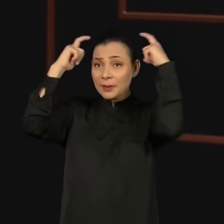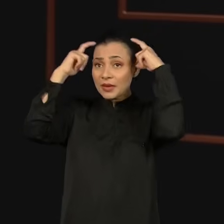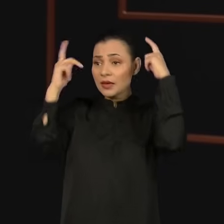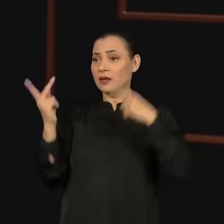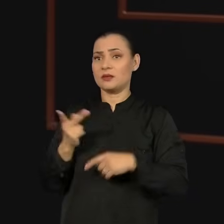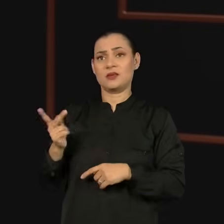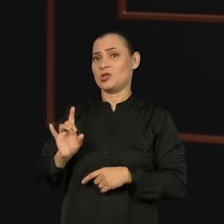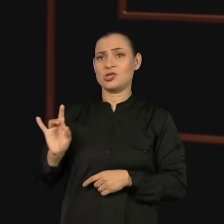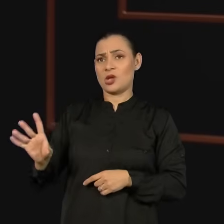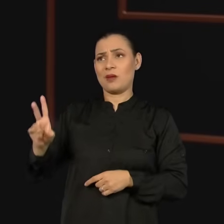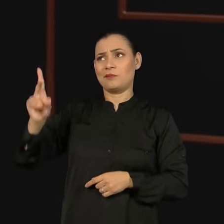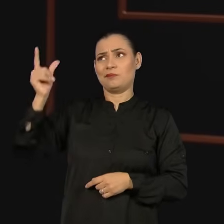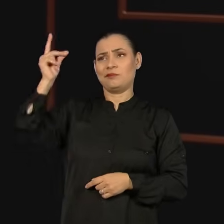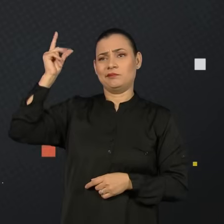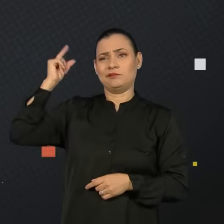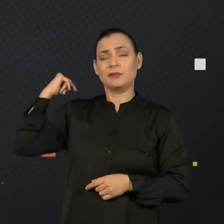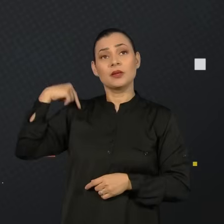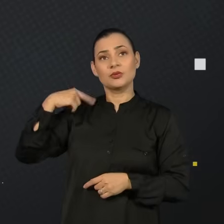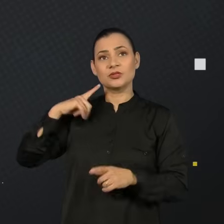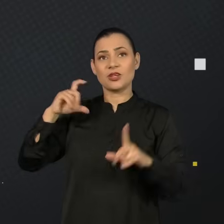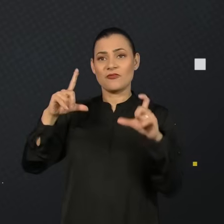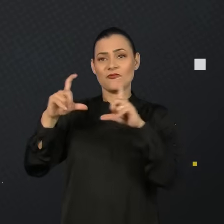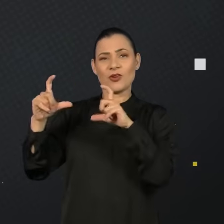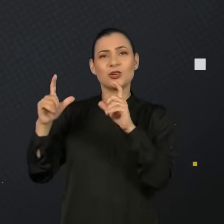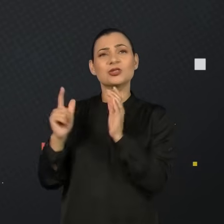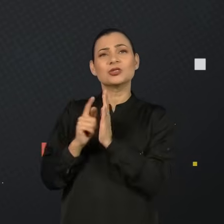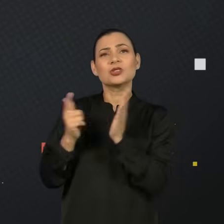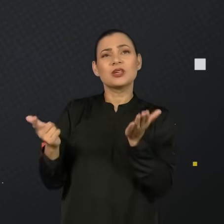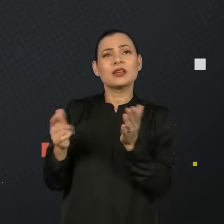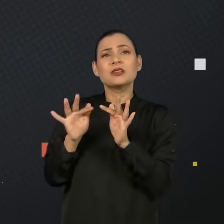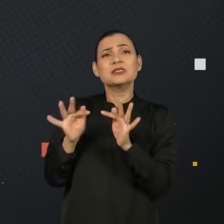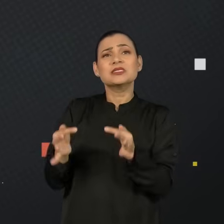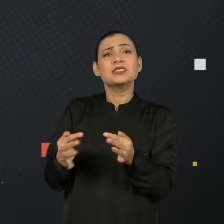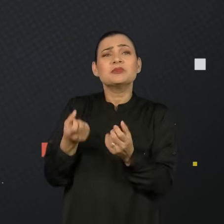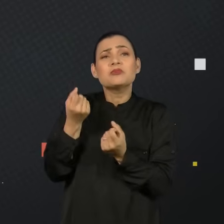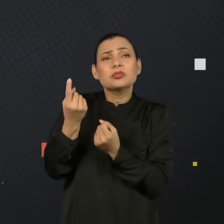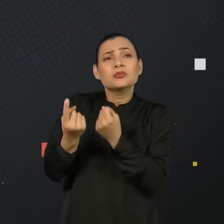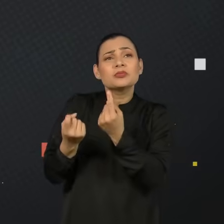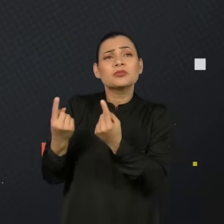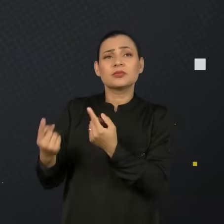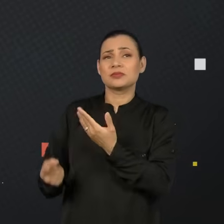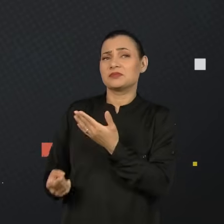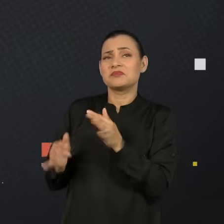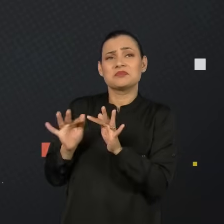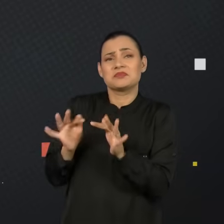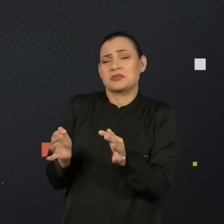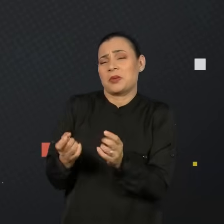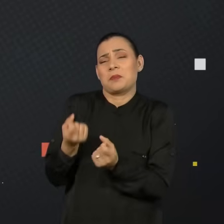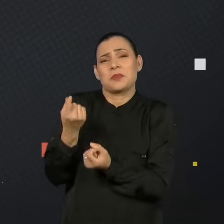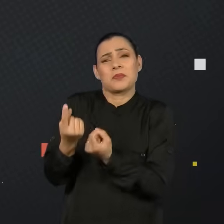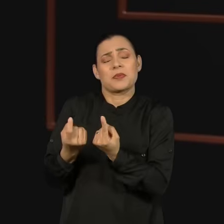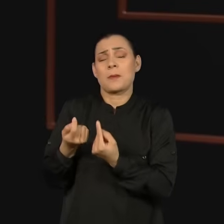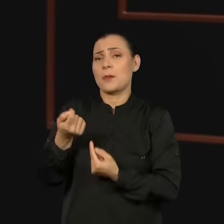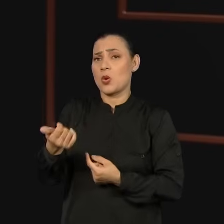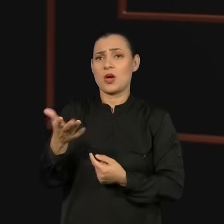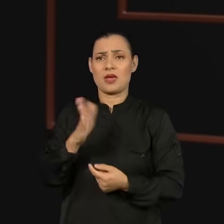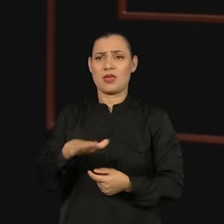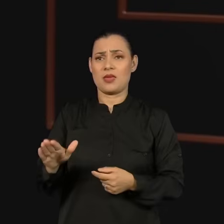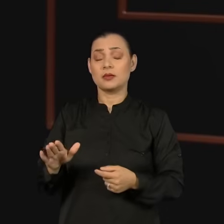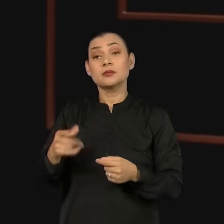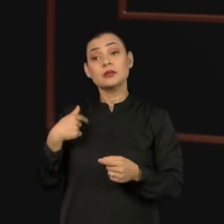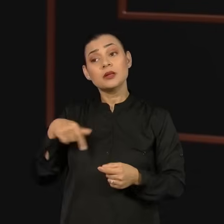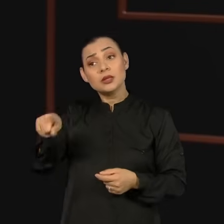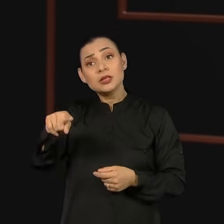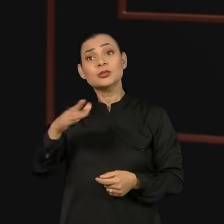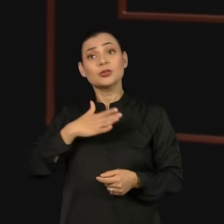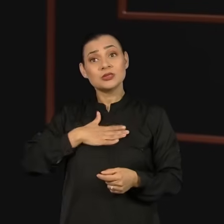ainda... Tem até uma foto, assim, do jornaleiro, bem vazio, assim, com pouca coisa. E aí eu gostei, e eles gostaram também,